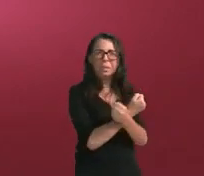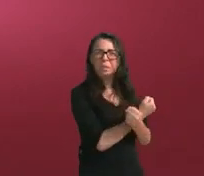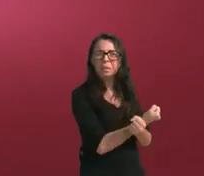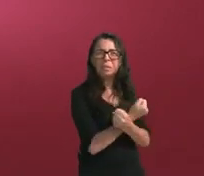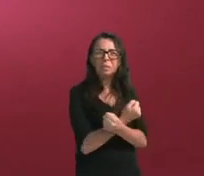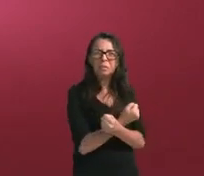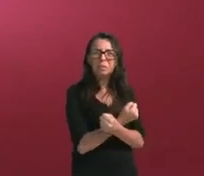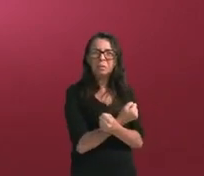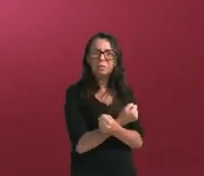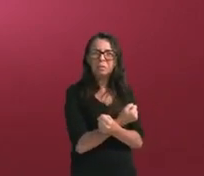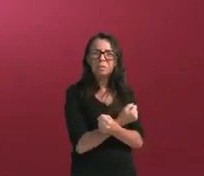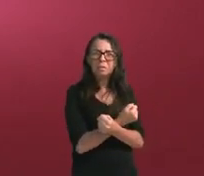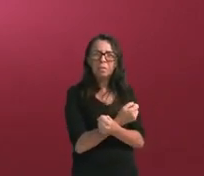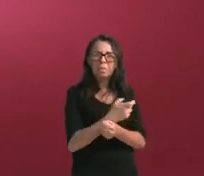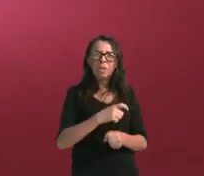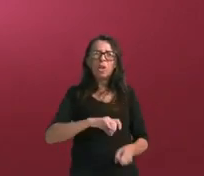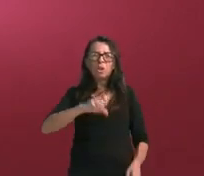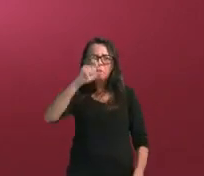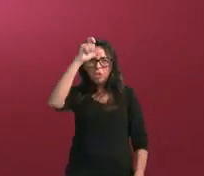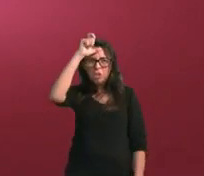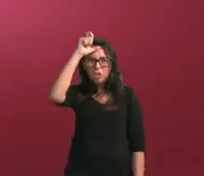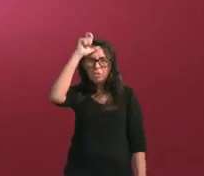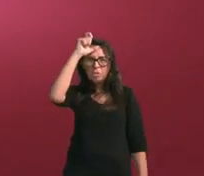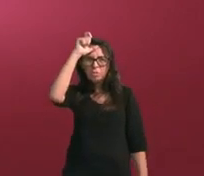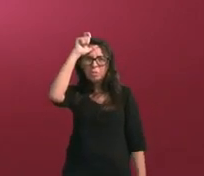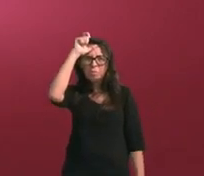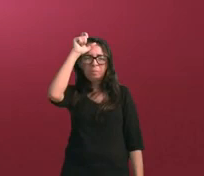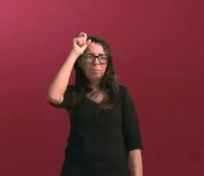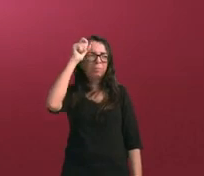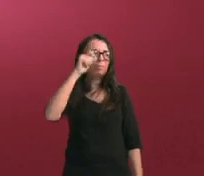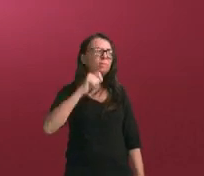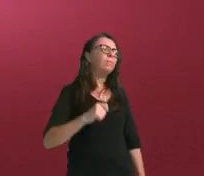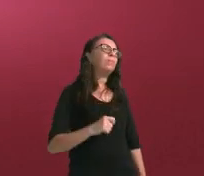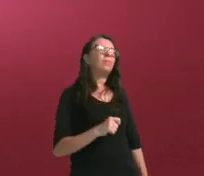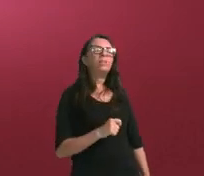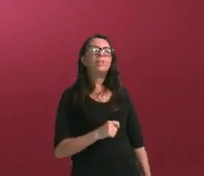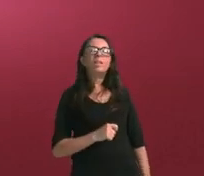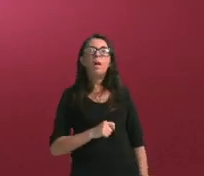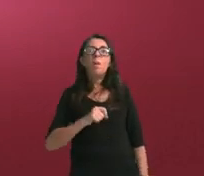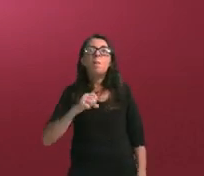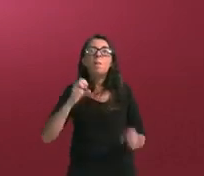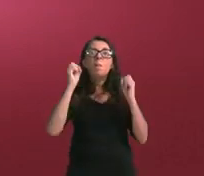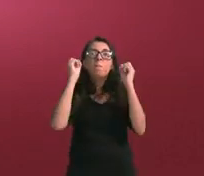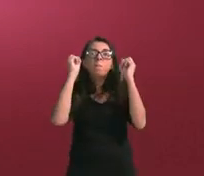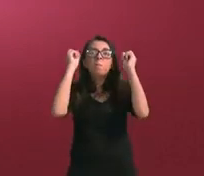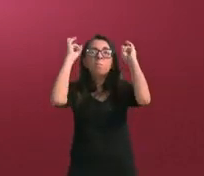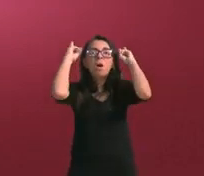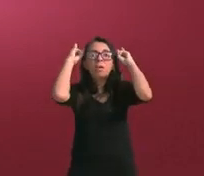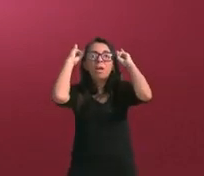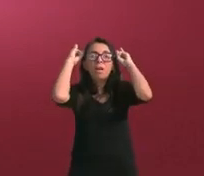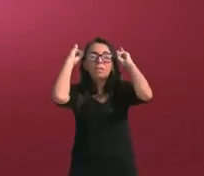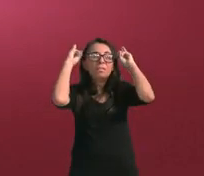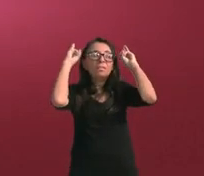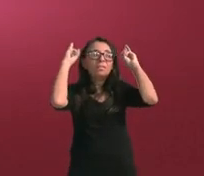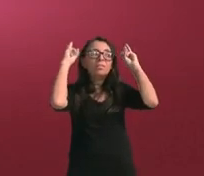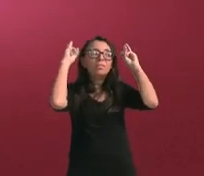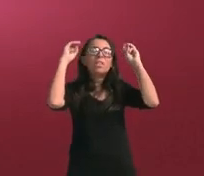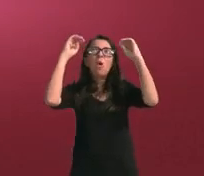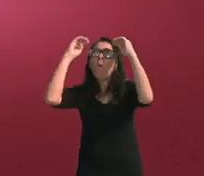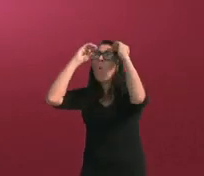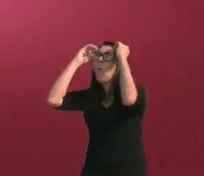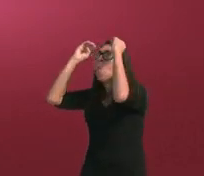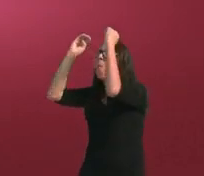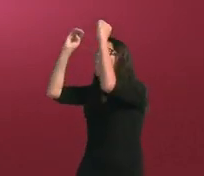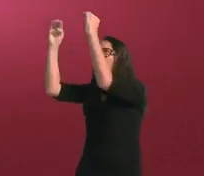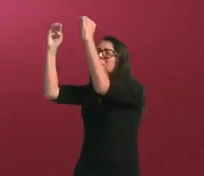mãos fortes. Então Faraó iria dizer não, porque o próprio Deus